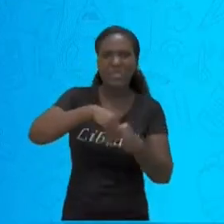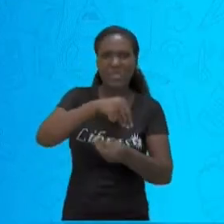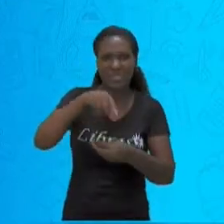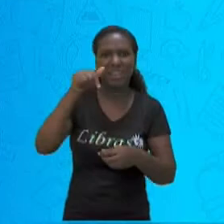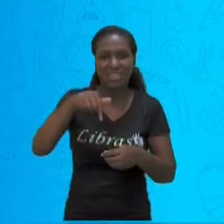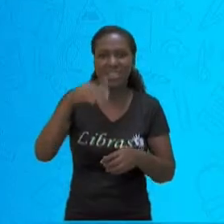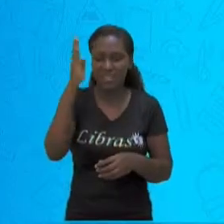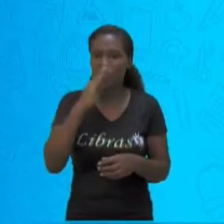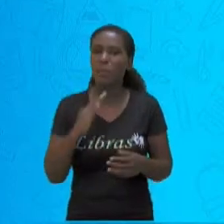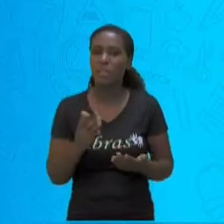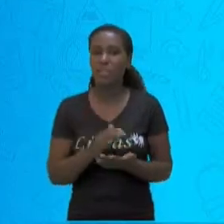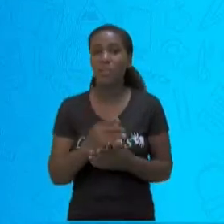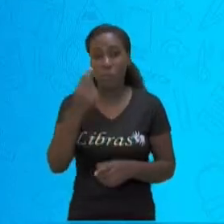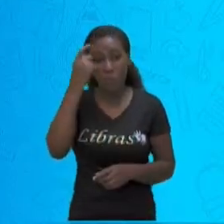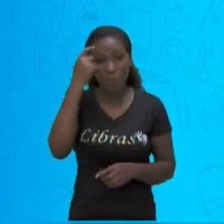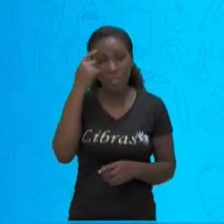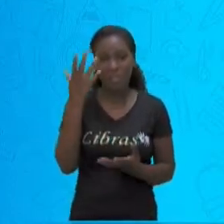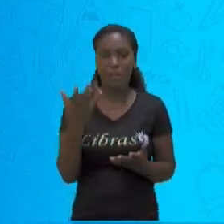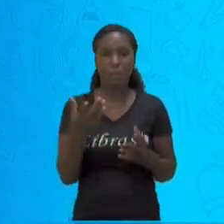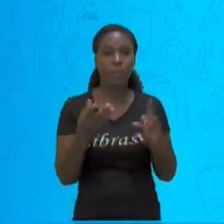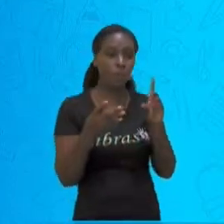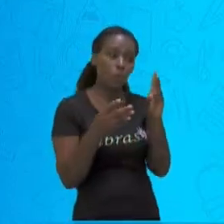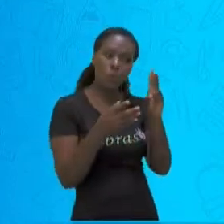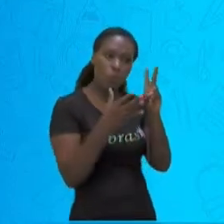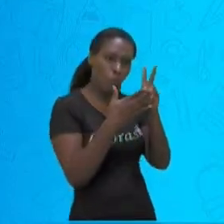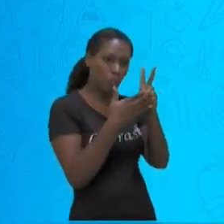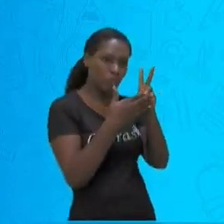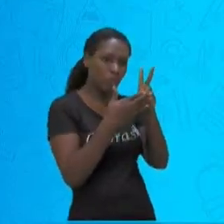Brasil, na sua forma